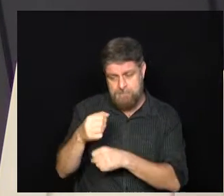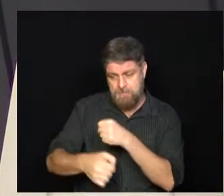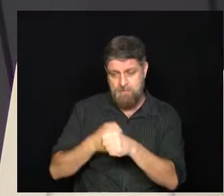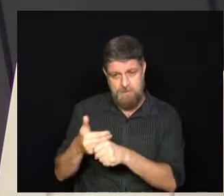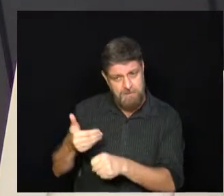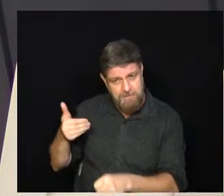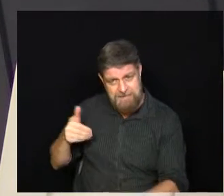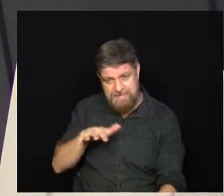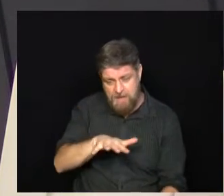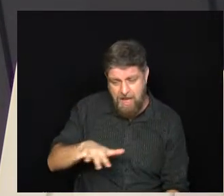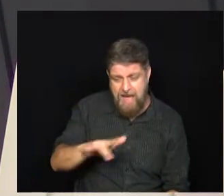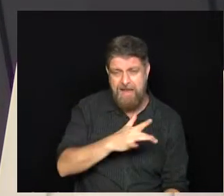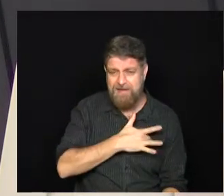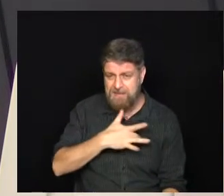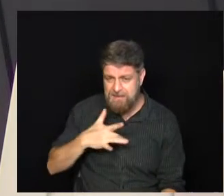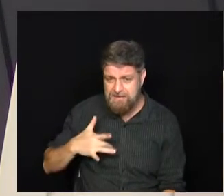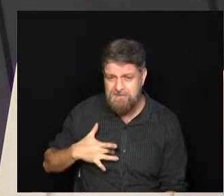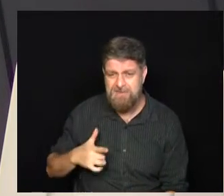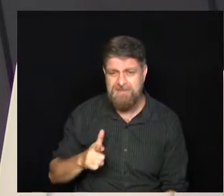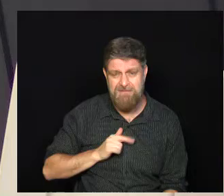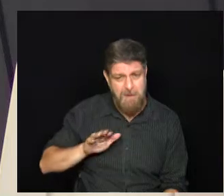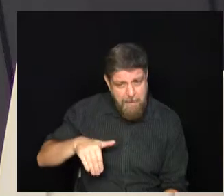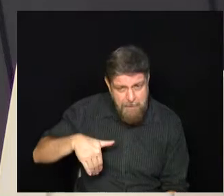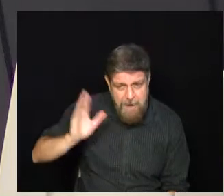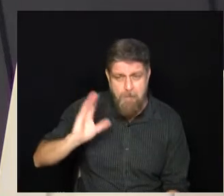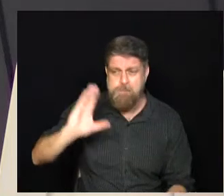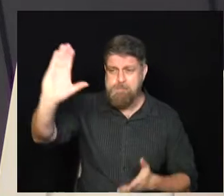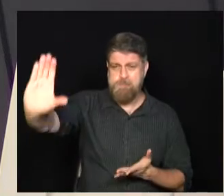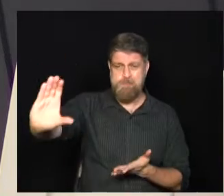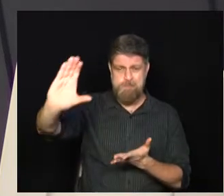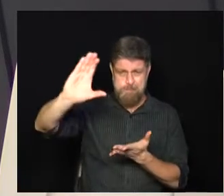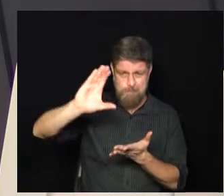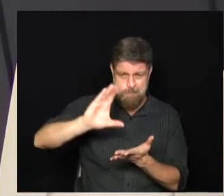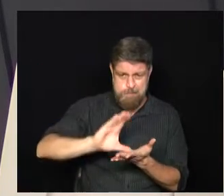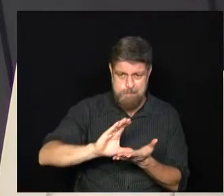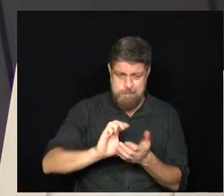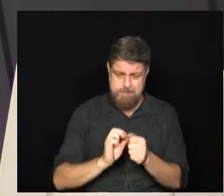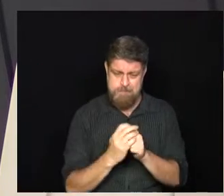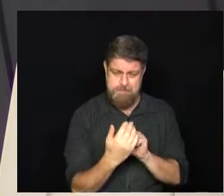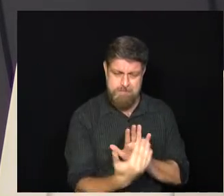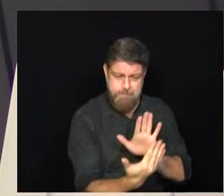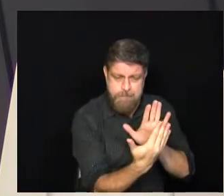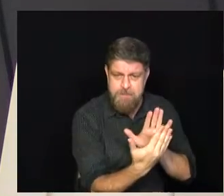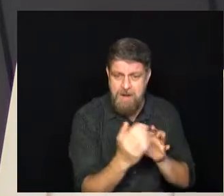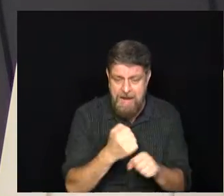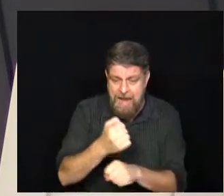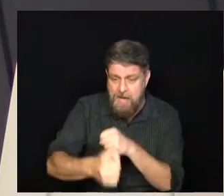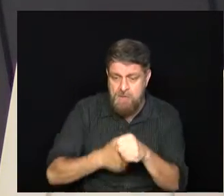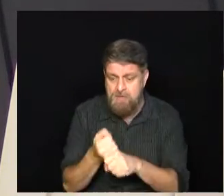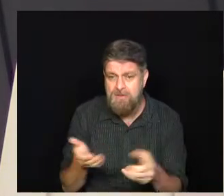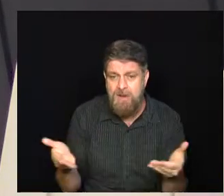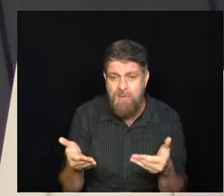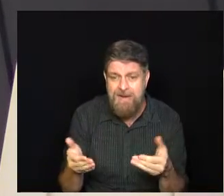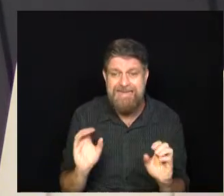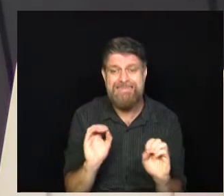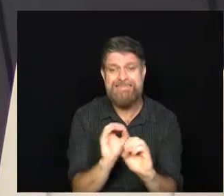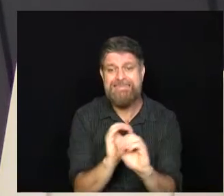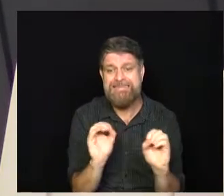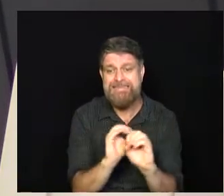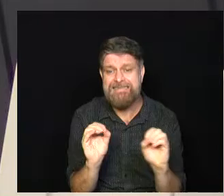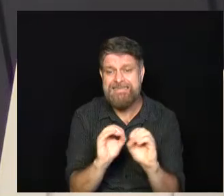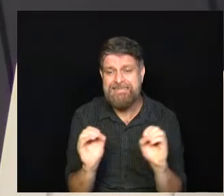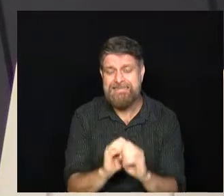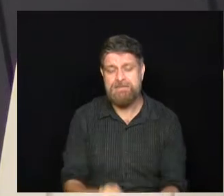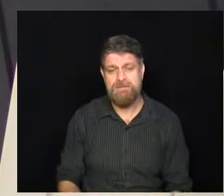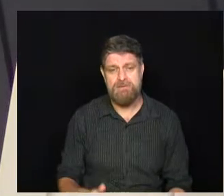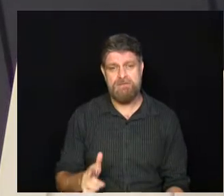saúde recebeu bem mais recursos para combate à pandemia e esse ano não chegou nada. Então,